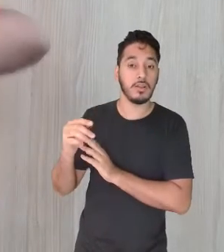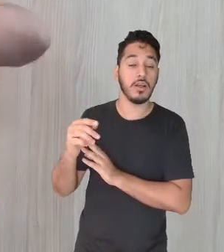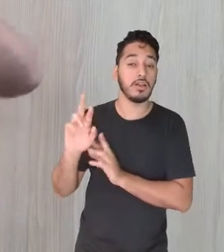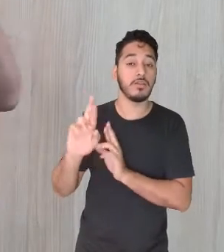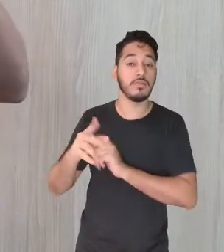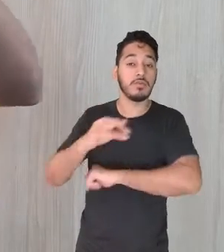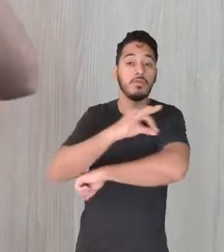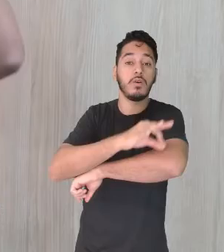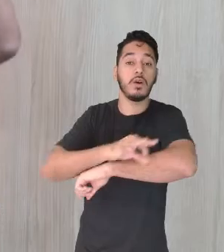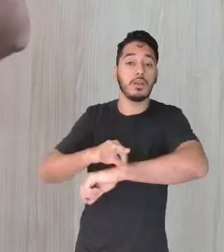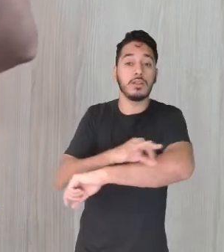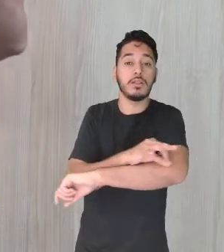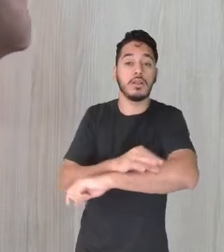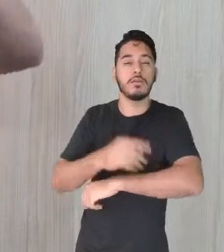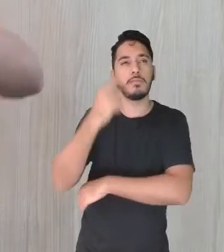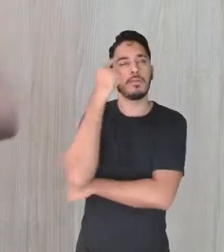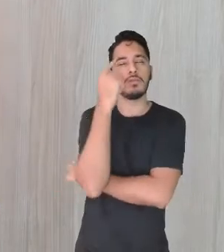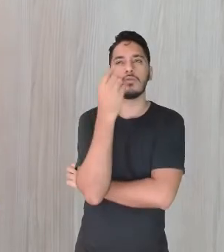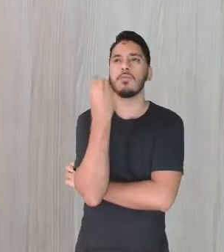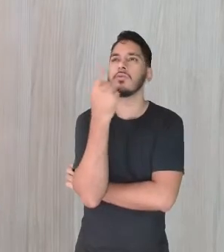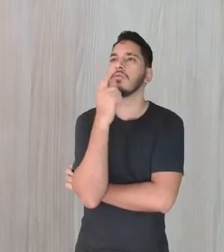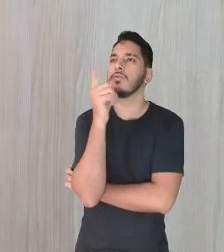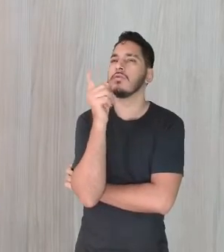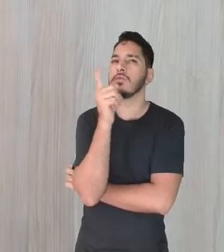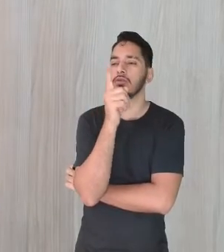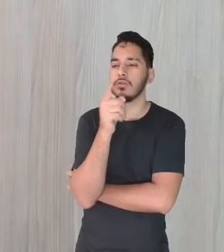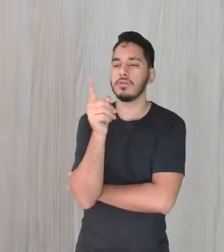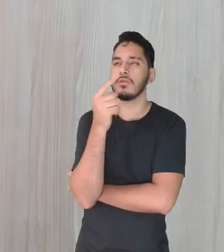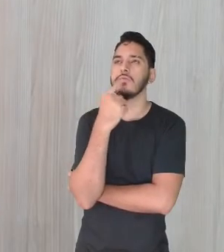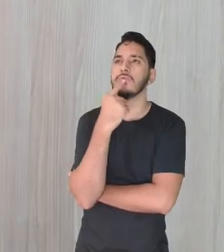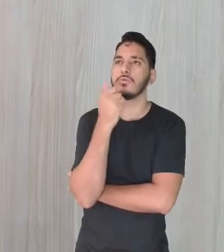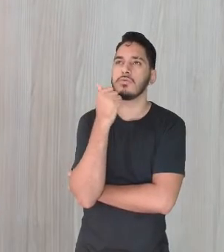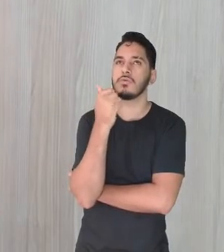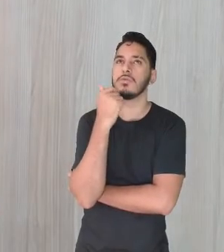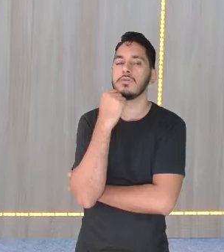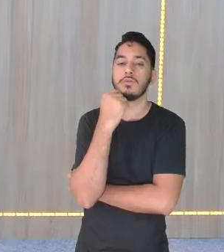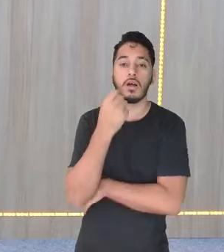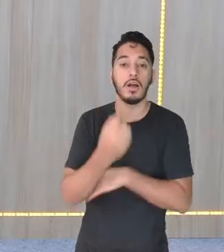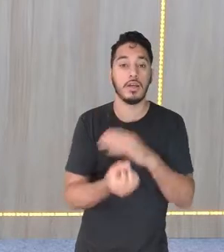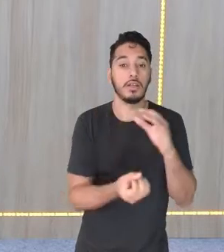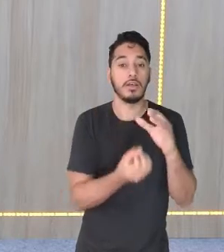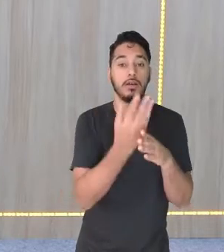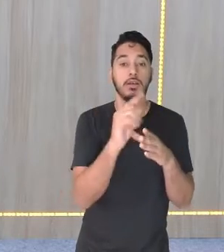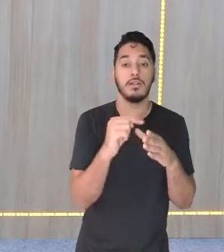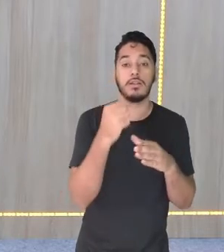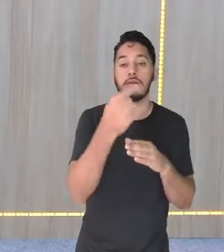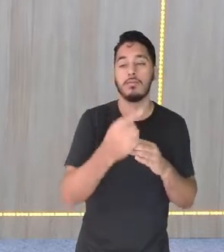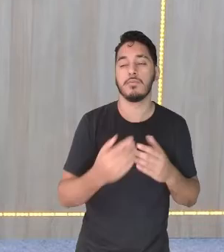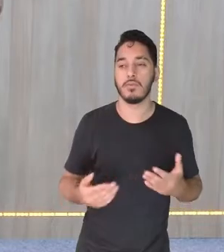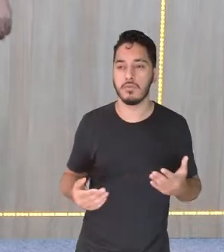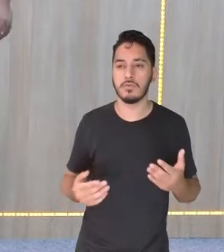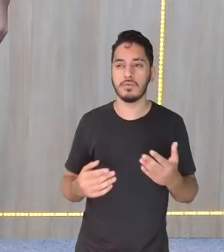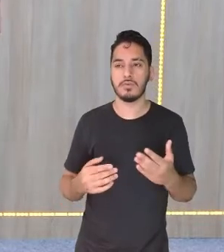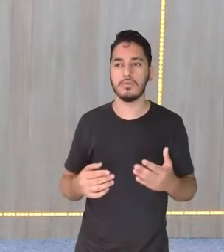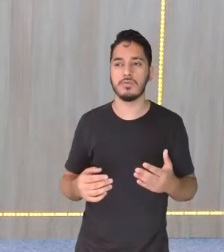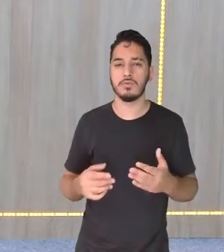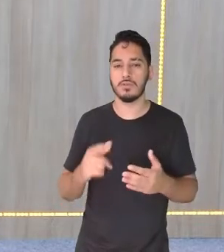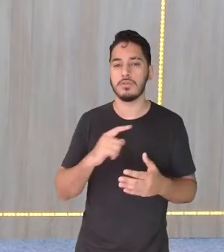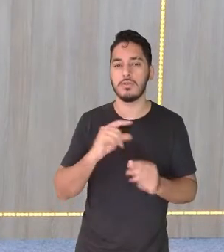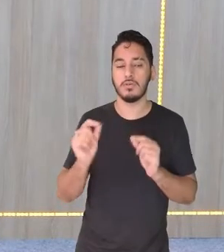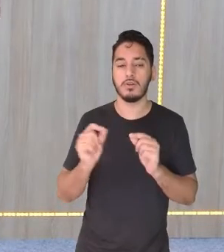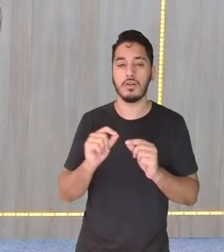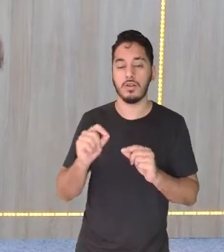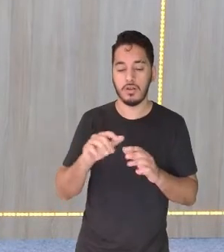né? Quando imagina uma casa ficando pronta, não é isso? Pois então, é, isso justamente. Também é trabalho. Isso, também tem aquelas casas. Eita,